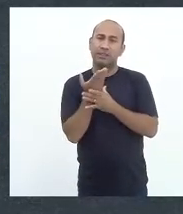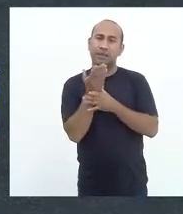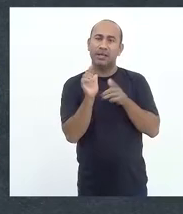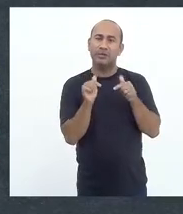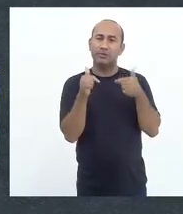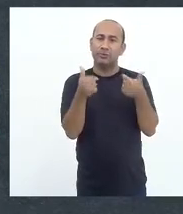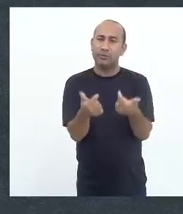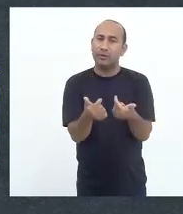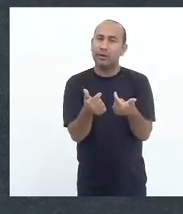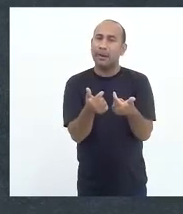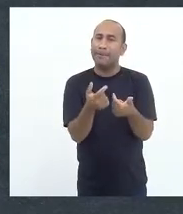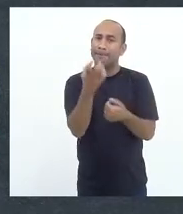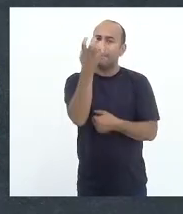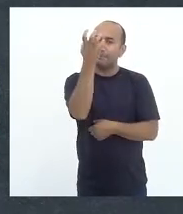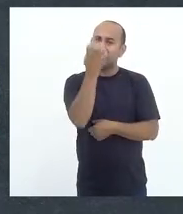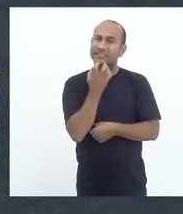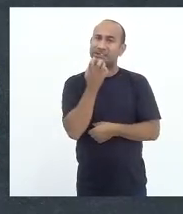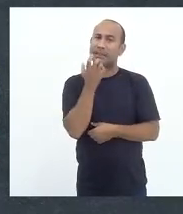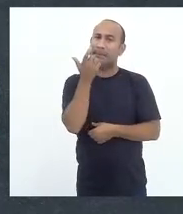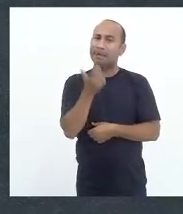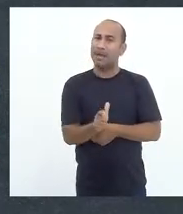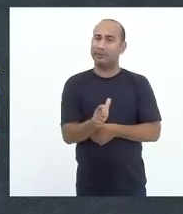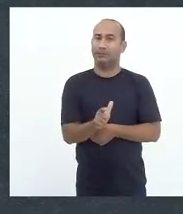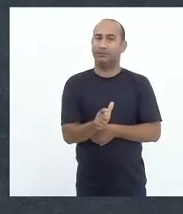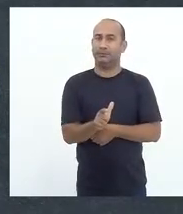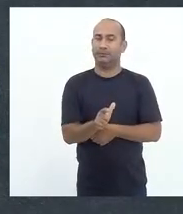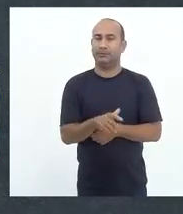cria parâmetros um pouco mais rigorosos, né?